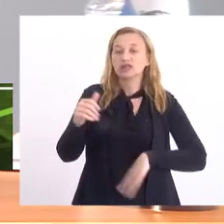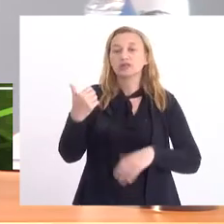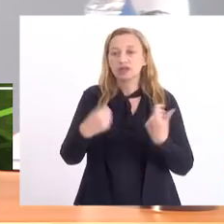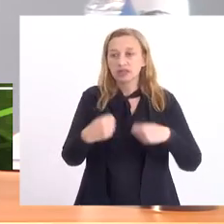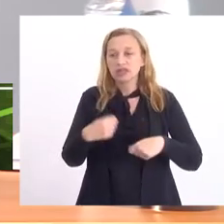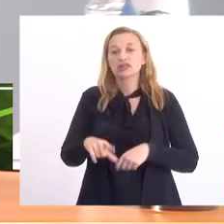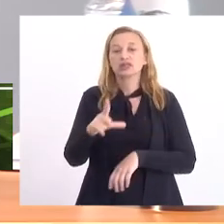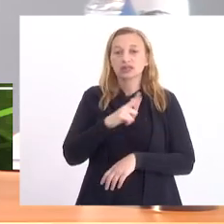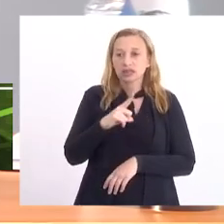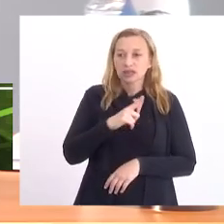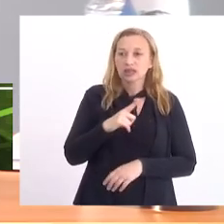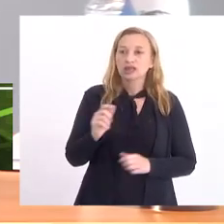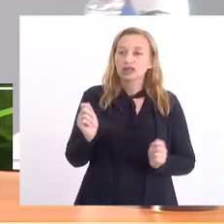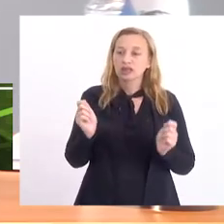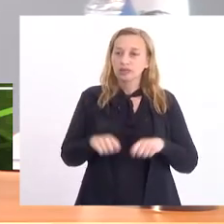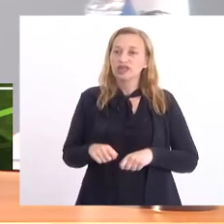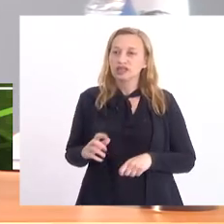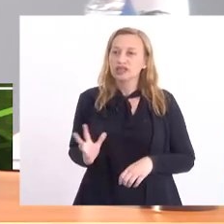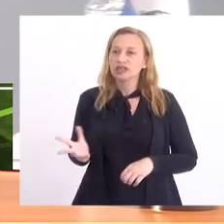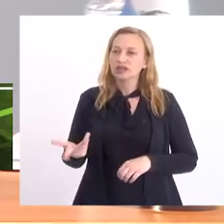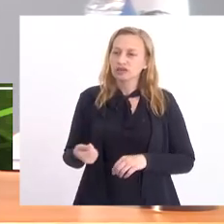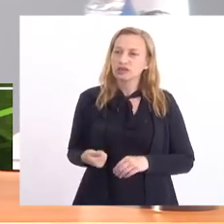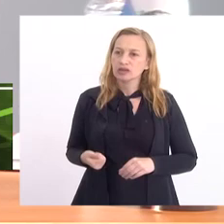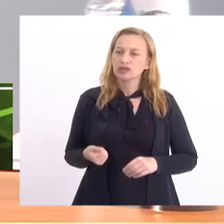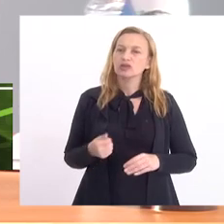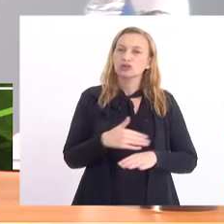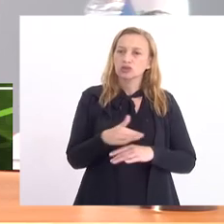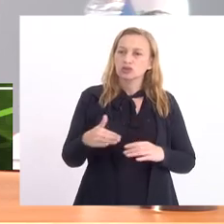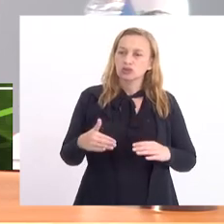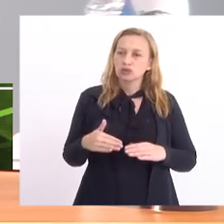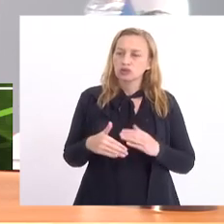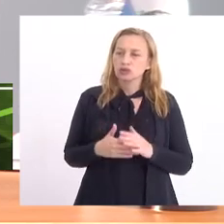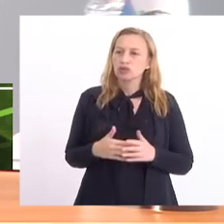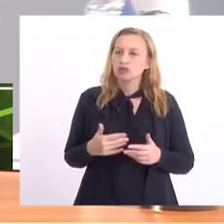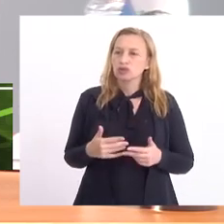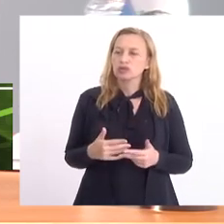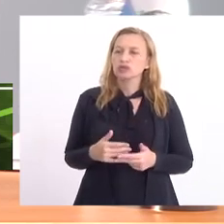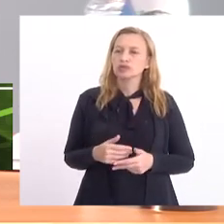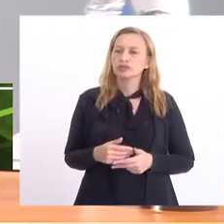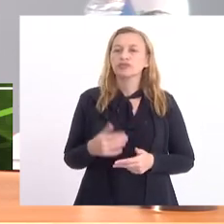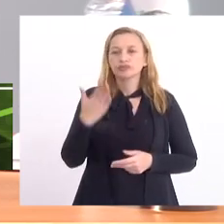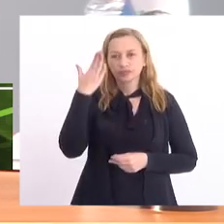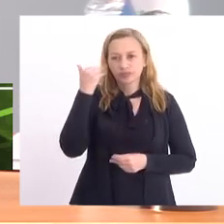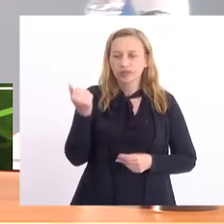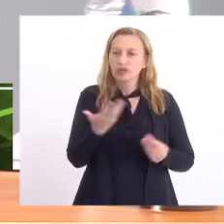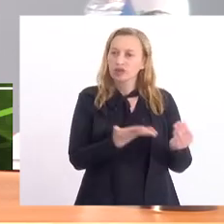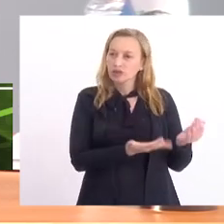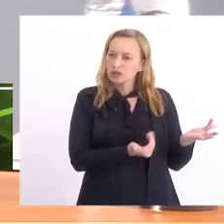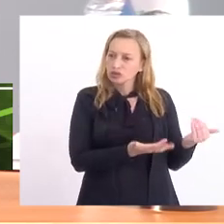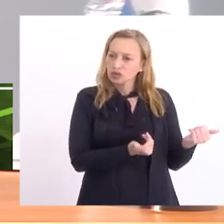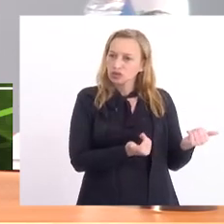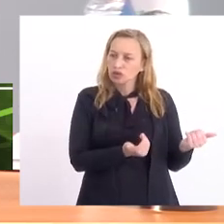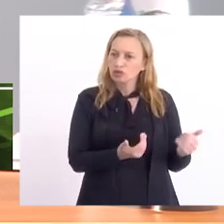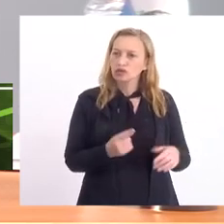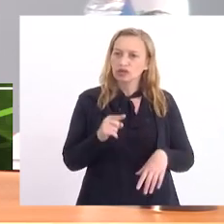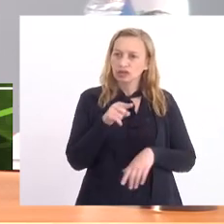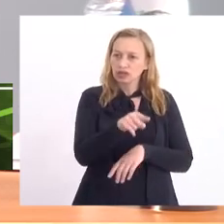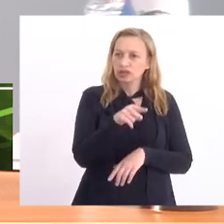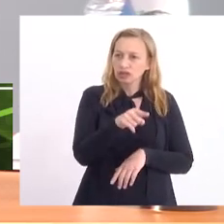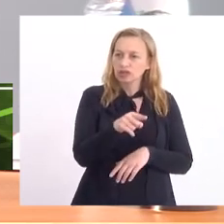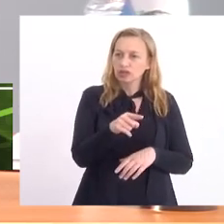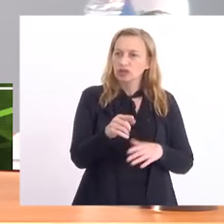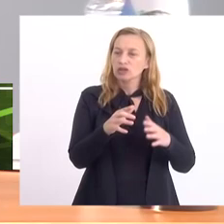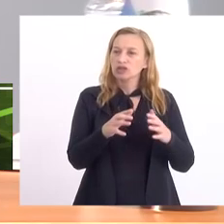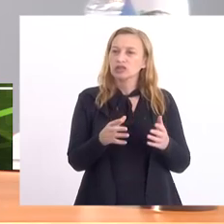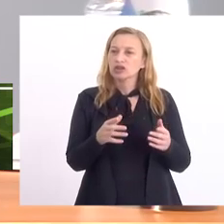um efetivo capaz de gerir tudo isso, né? A gente sabe que os jovens que estão lá, né, os jovens em conflito com a